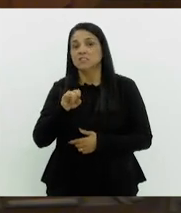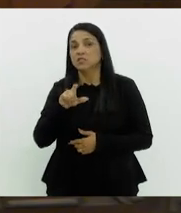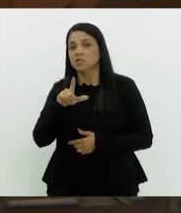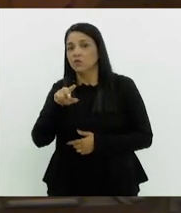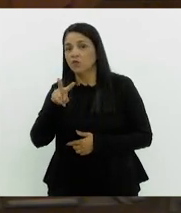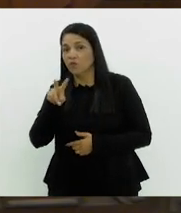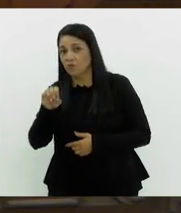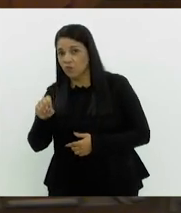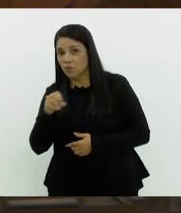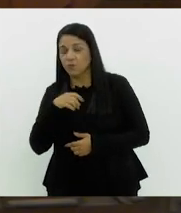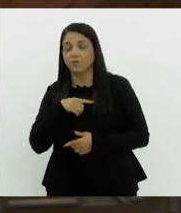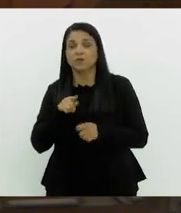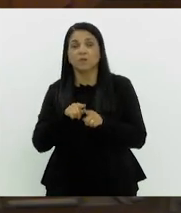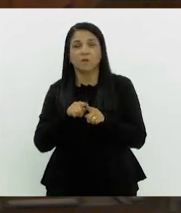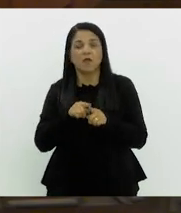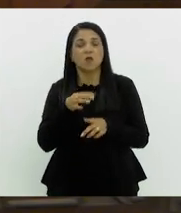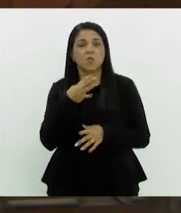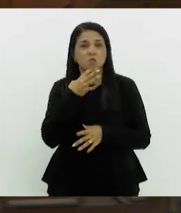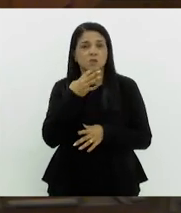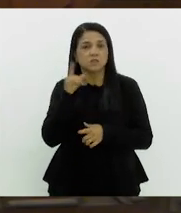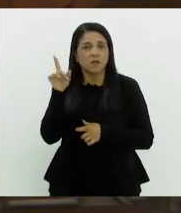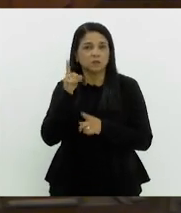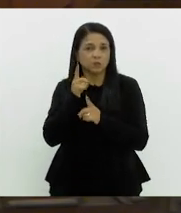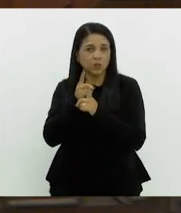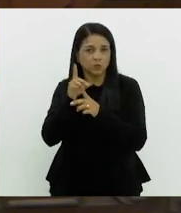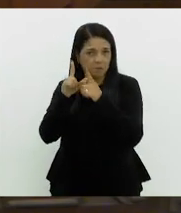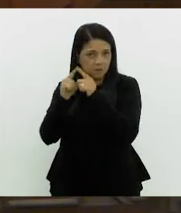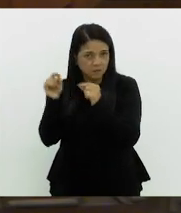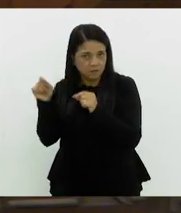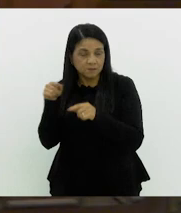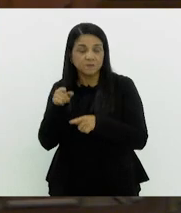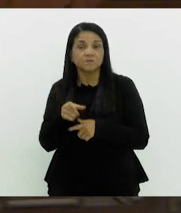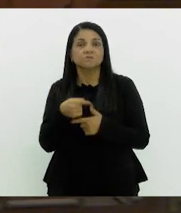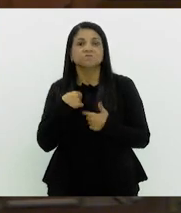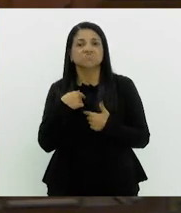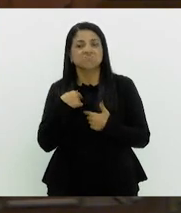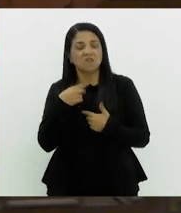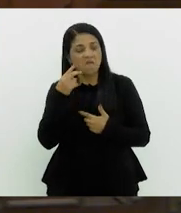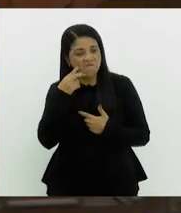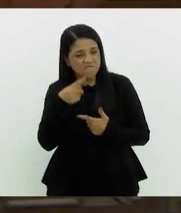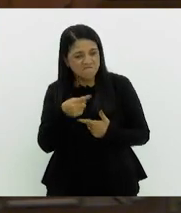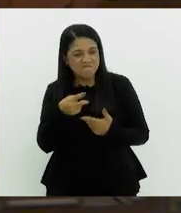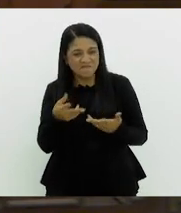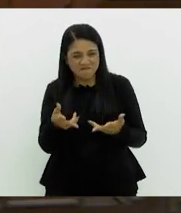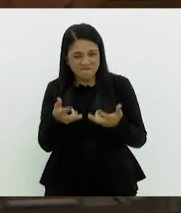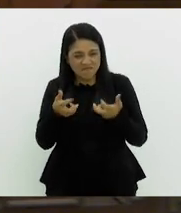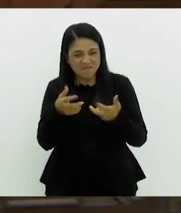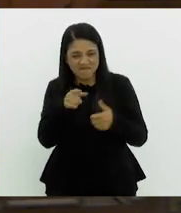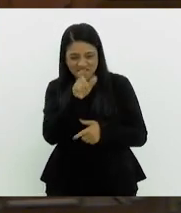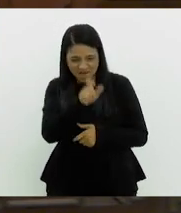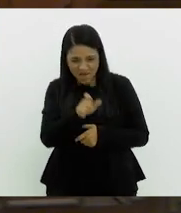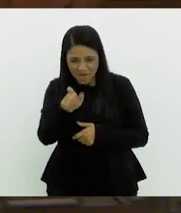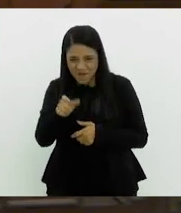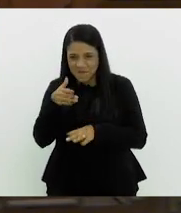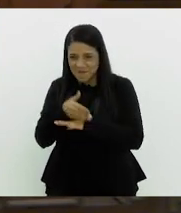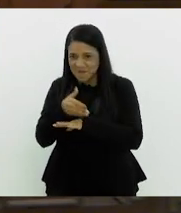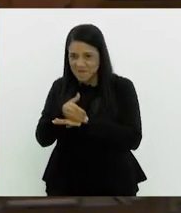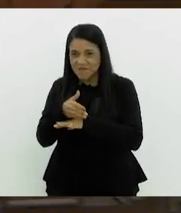também tive o prazer de conhecer lá no encontro. Vê-los aqui à frente é muito, muito gratificante, é um prazer